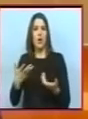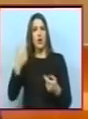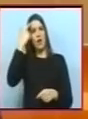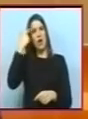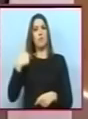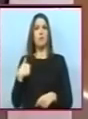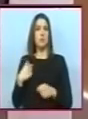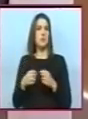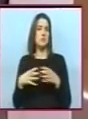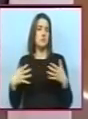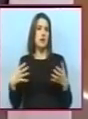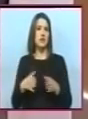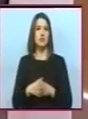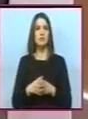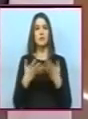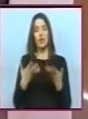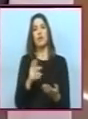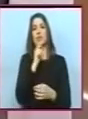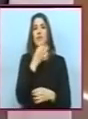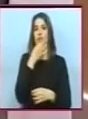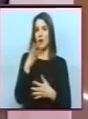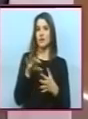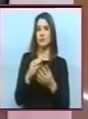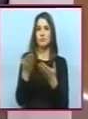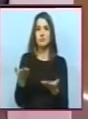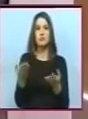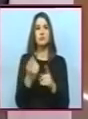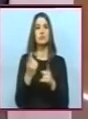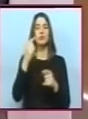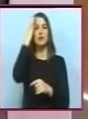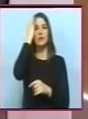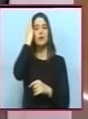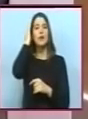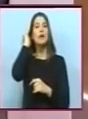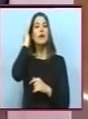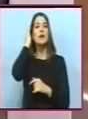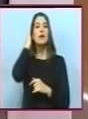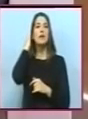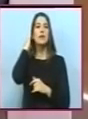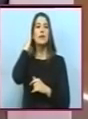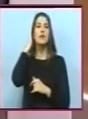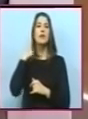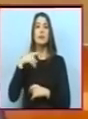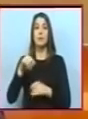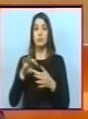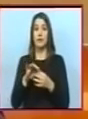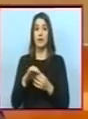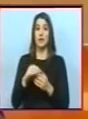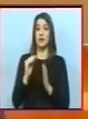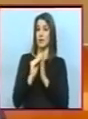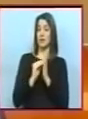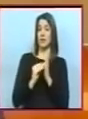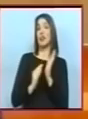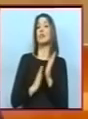isso, os podemos falar assim, na medida em que, e a propósito de testamentos, só em bom rigor, só mesmo o